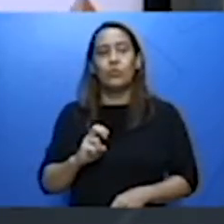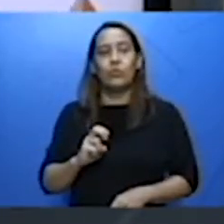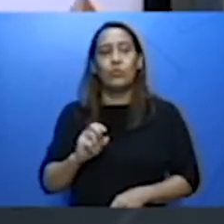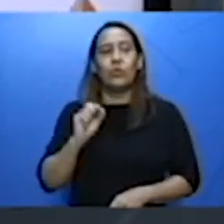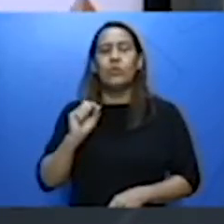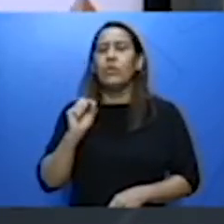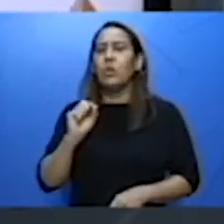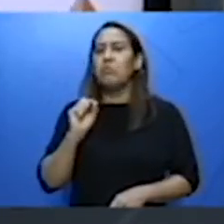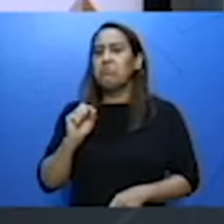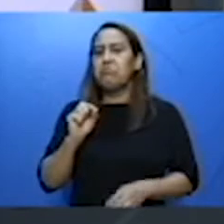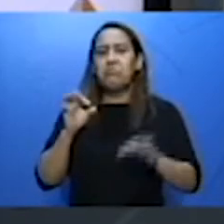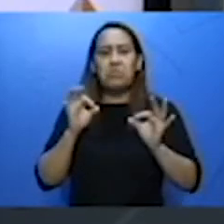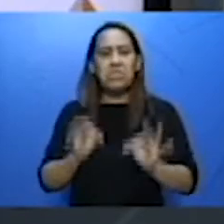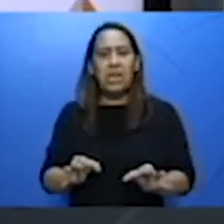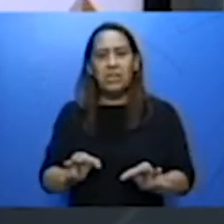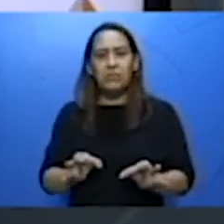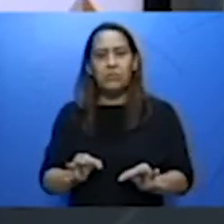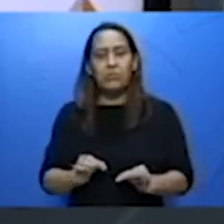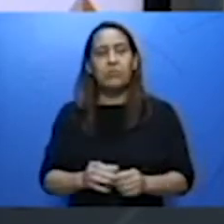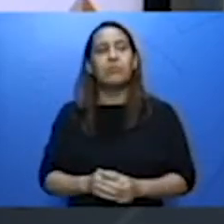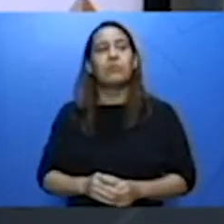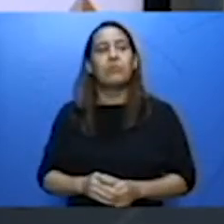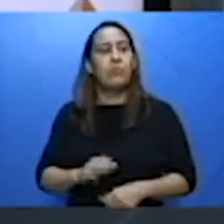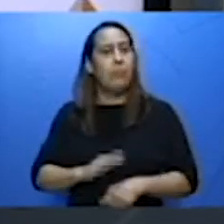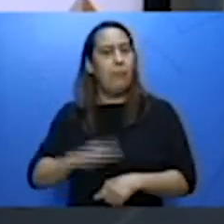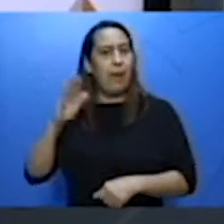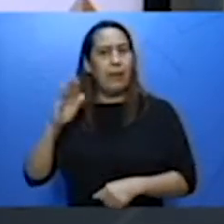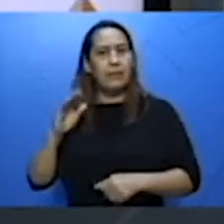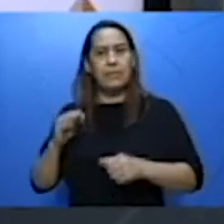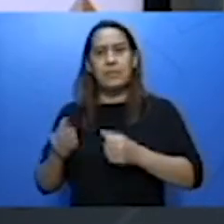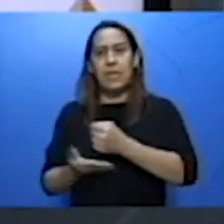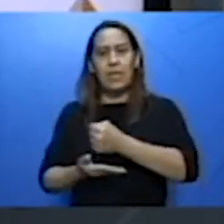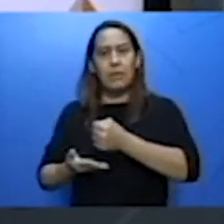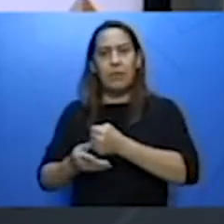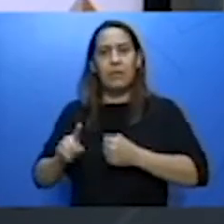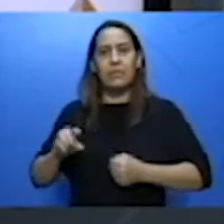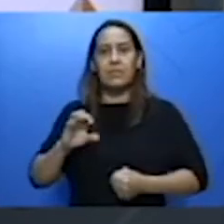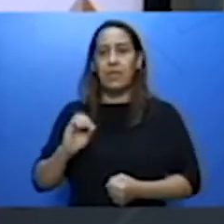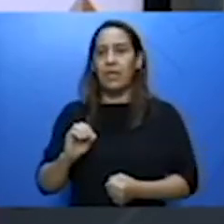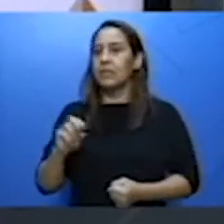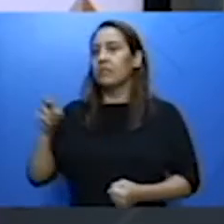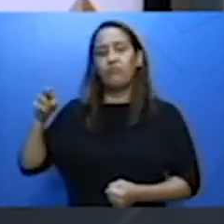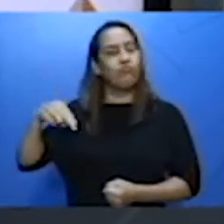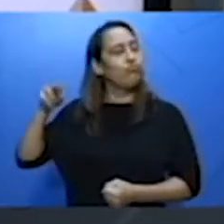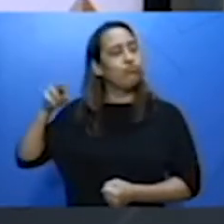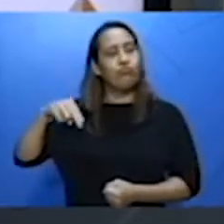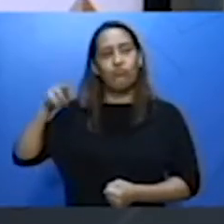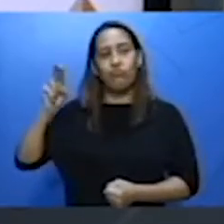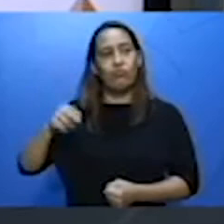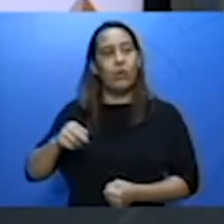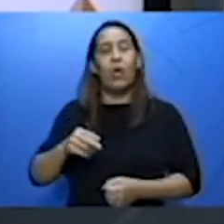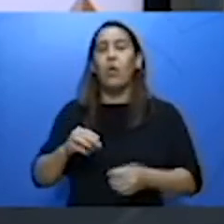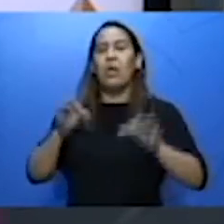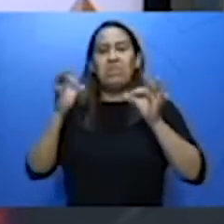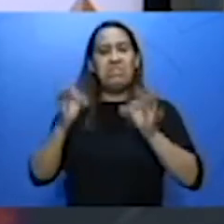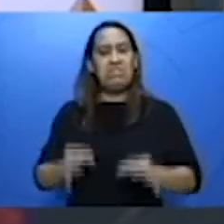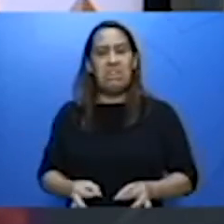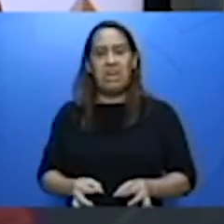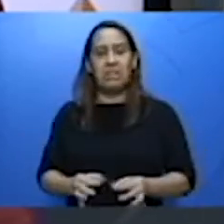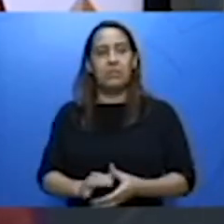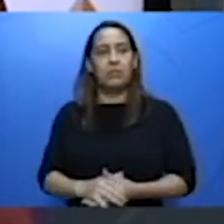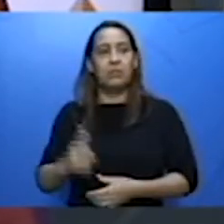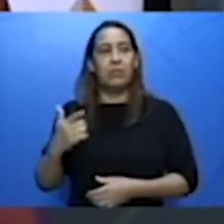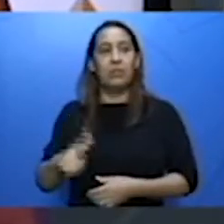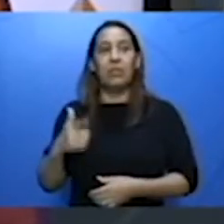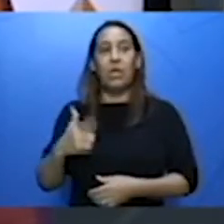9, tá ok, não passou de 10. 5 também tá ok, não passou de 10. Então, essa continha aqui, ela não